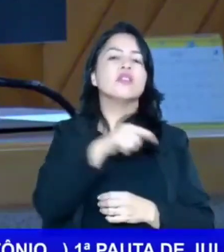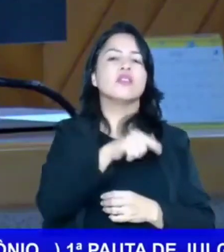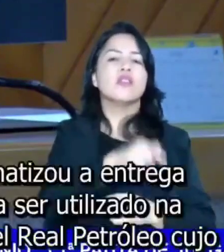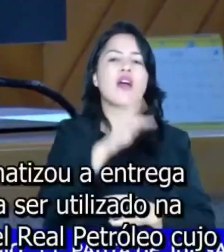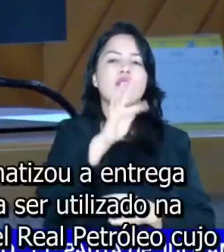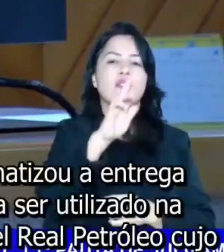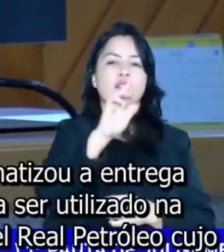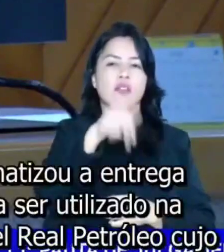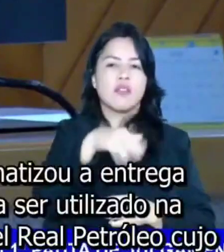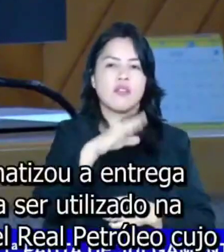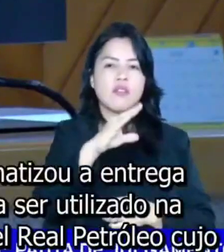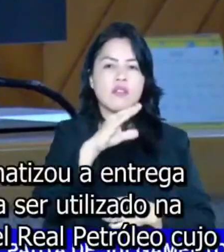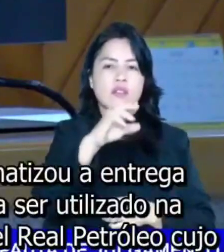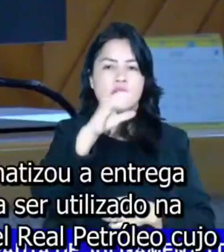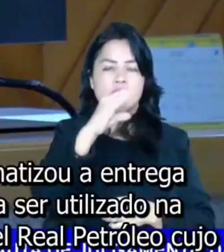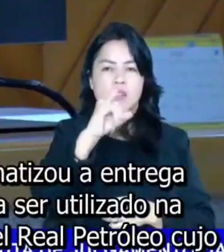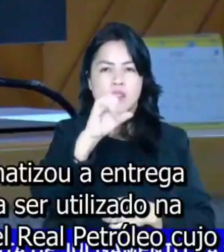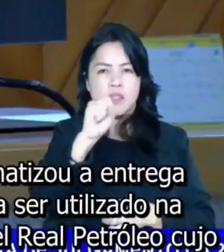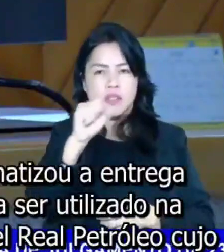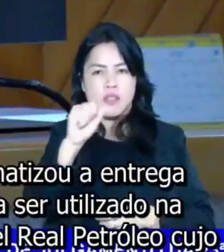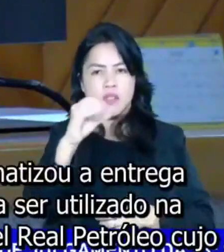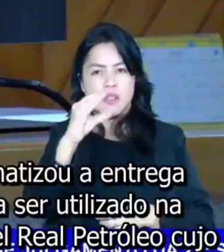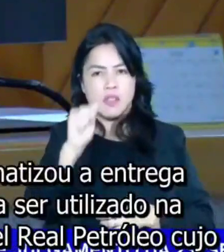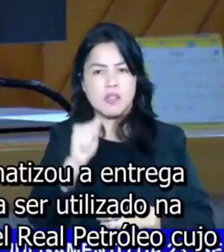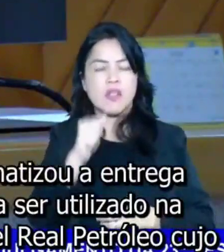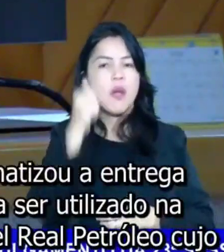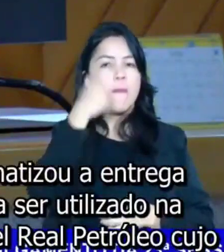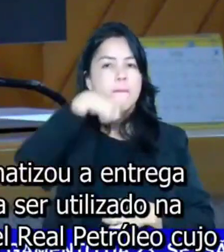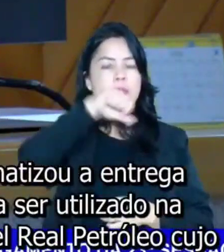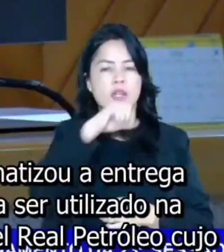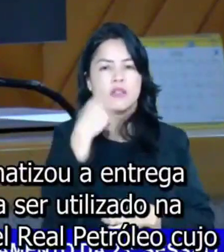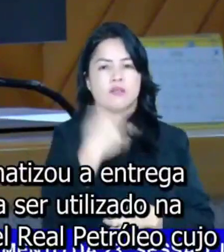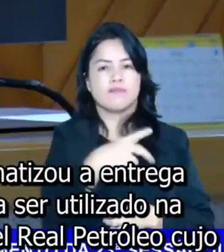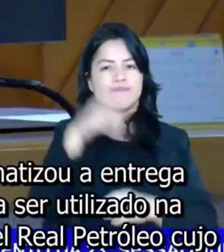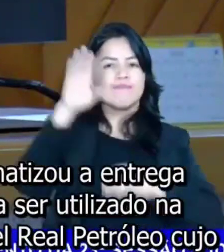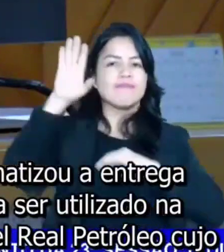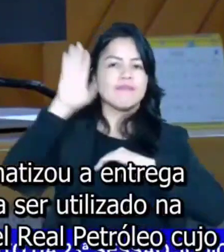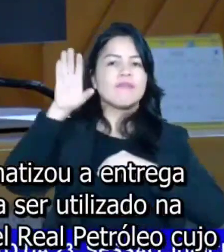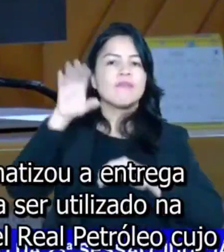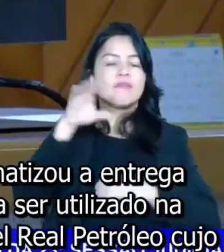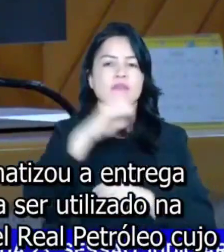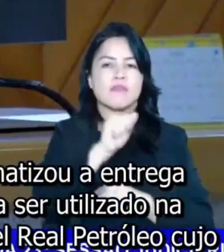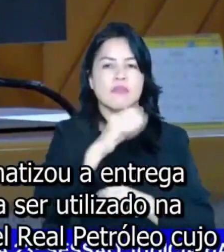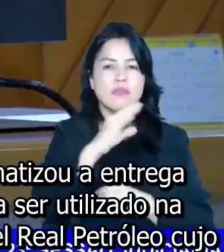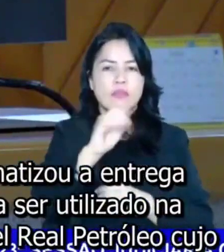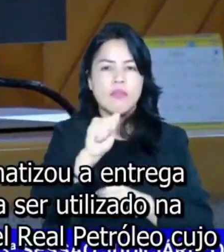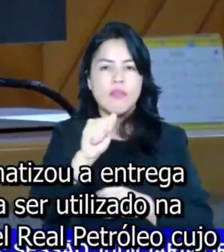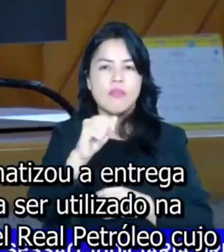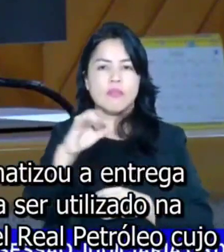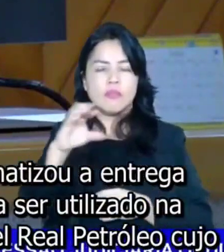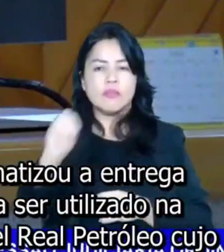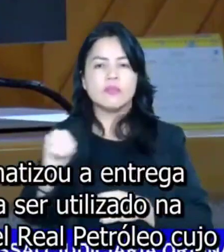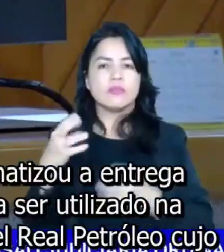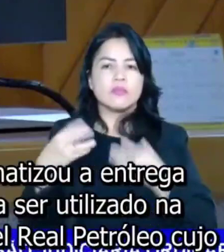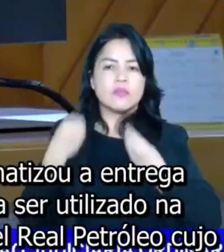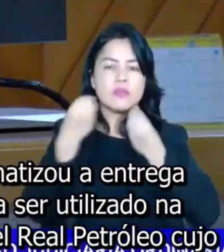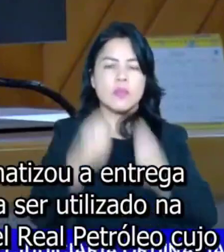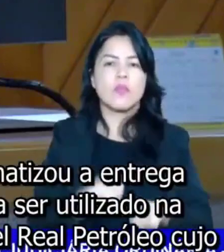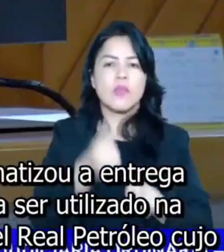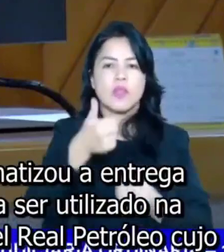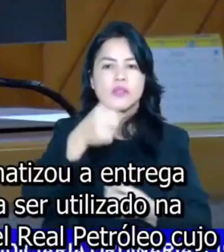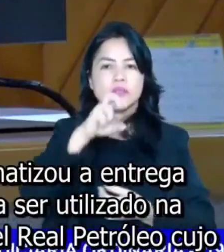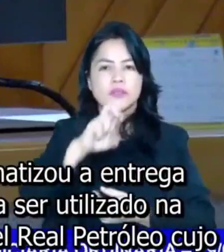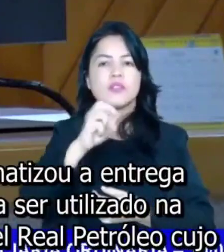Favacho, mãe do então candidato Acácio Favacho, a qual esquematizou a entrega de 15 mil